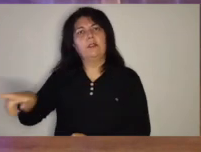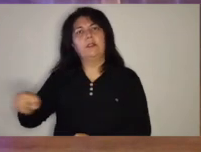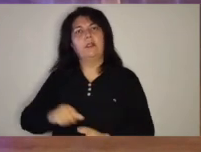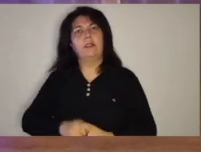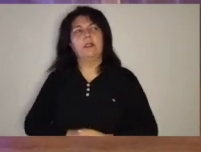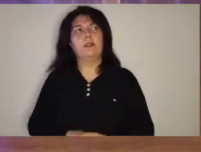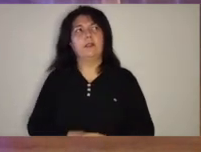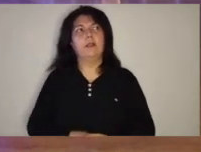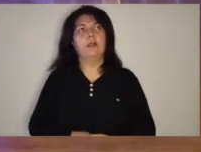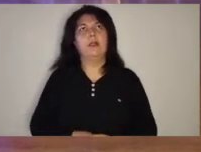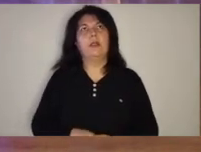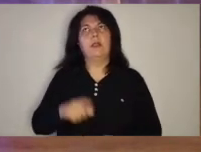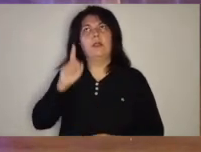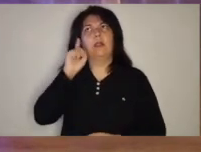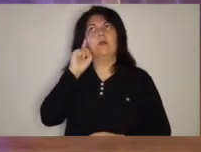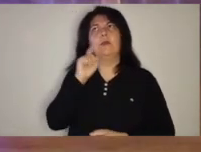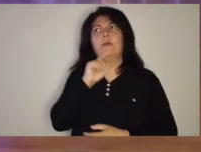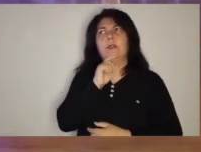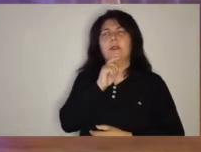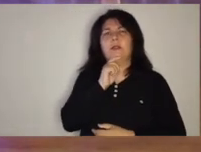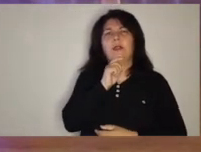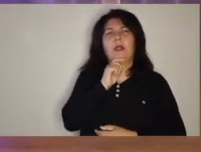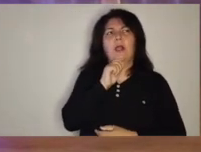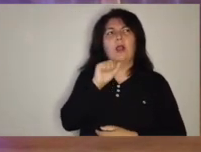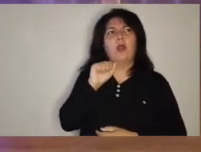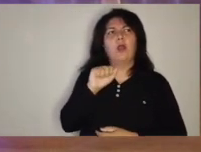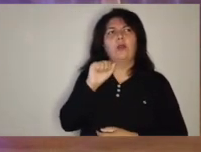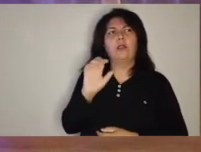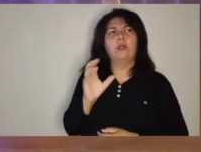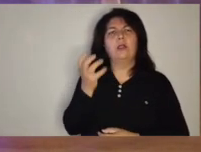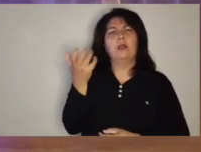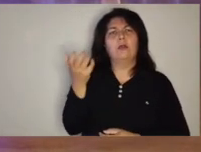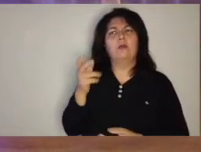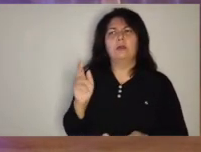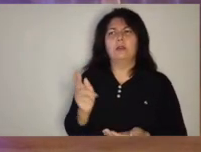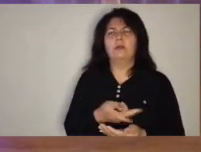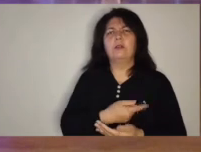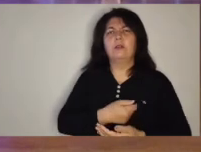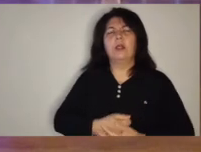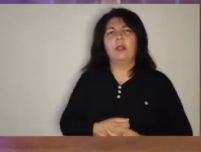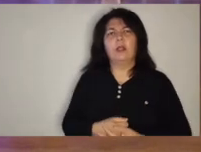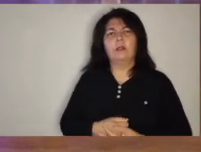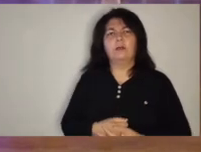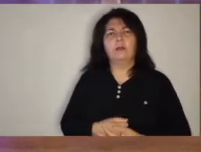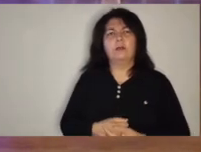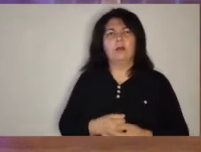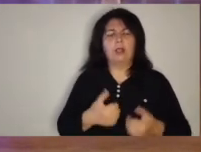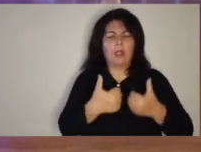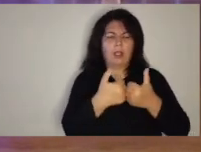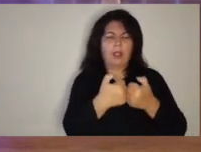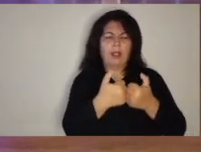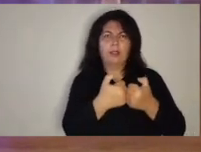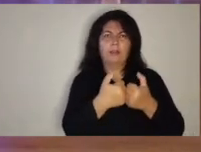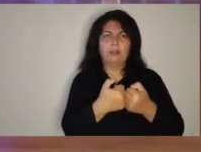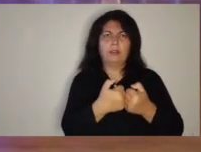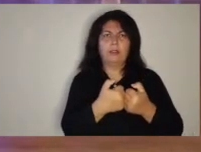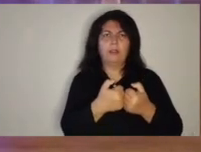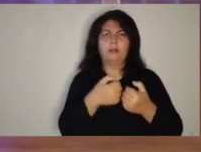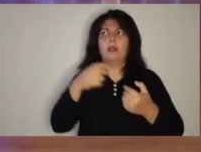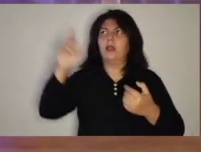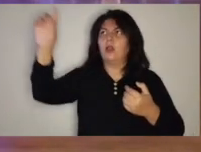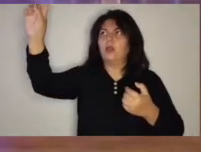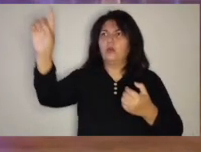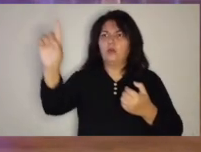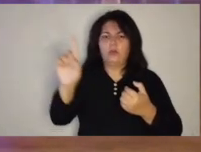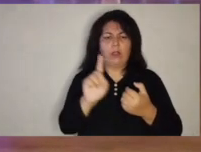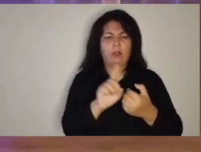E aí, irmãos, o que será que deu de errado? A arca da aliança não era a presença de Deus? Por que